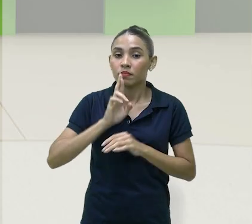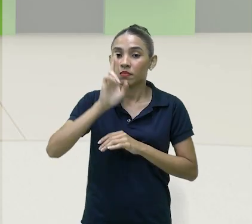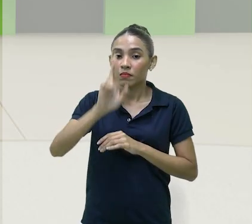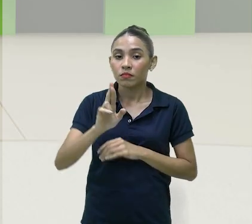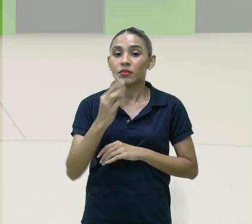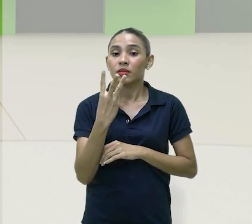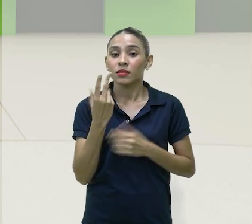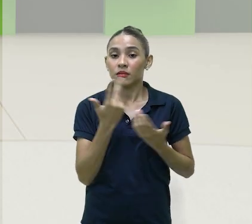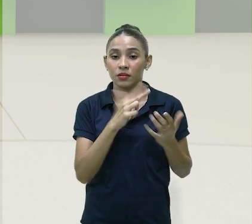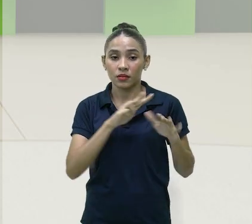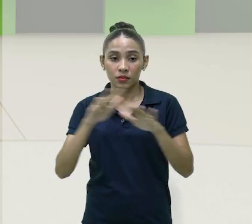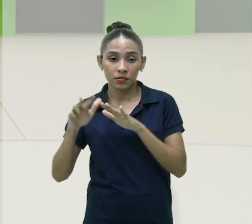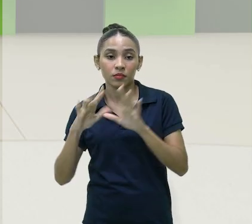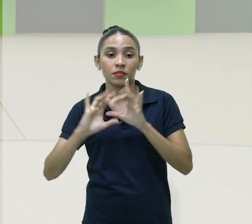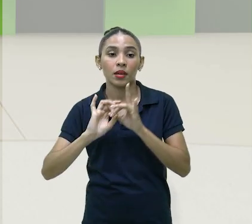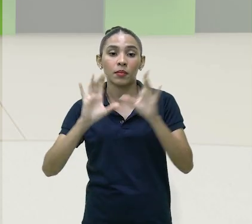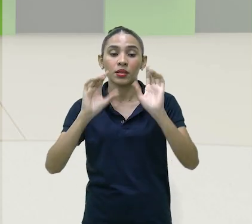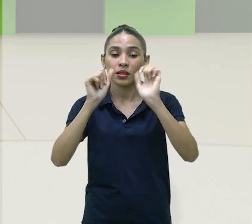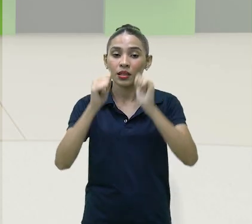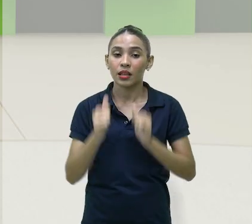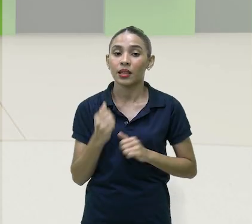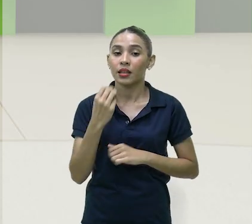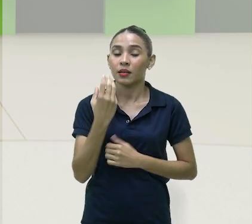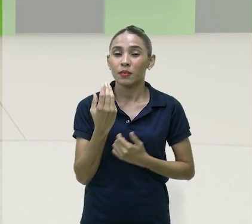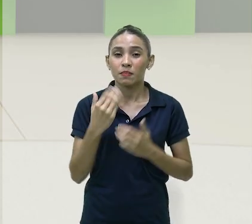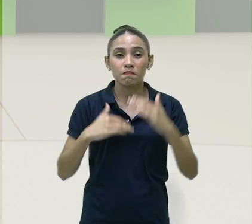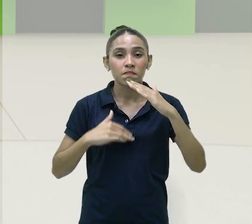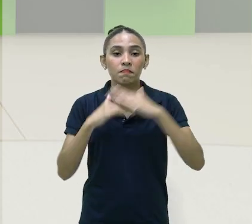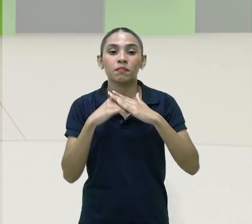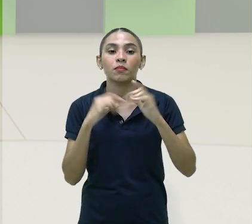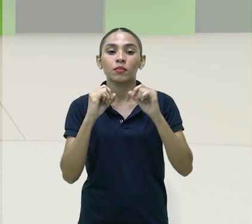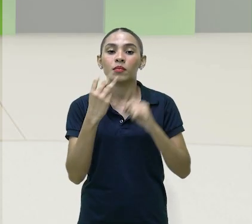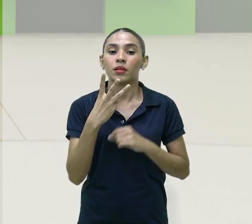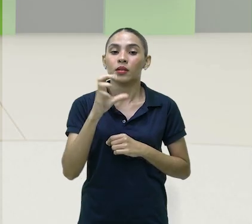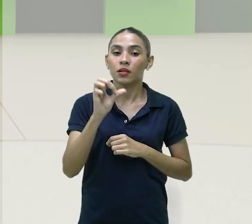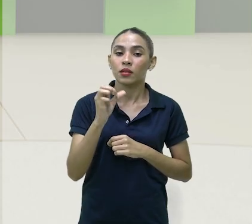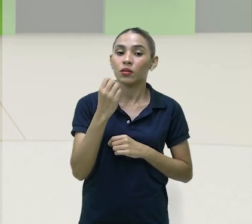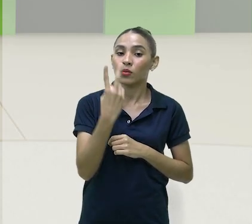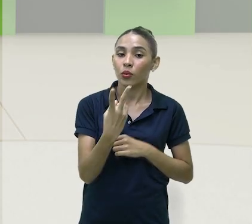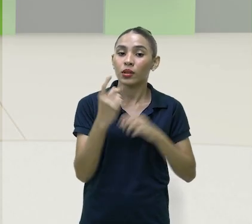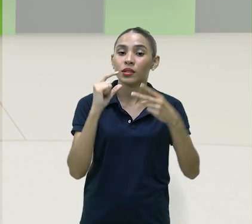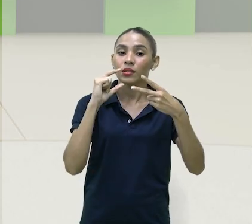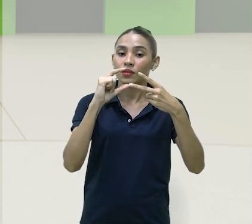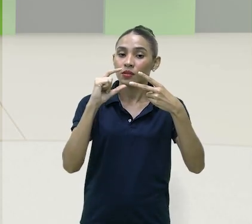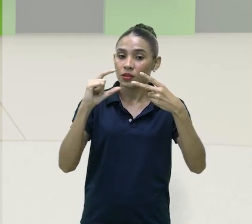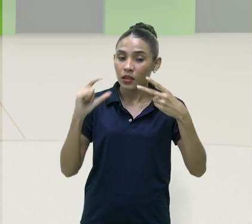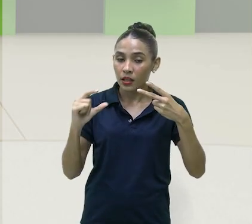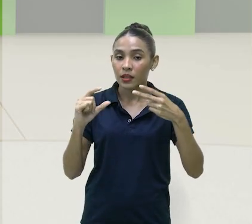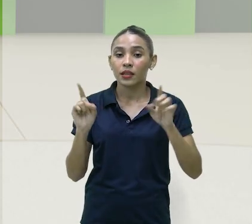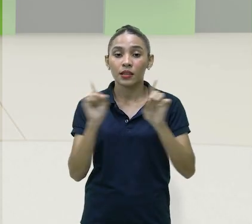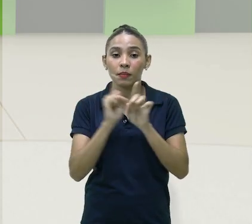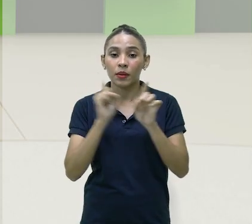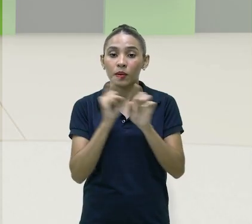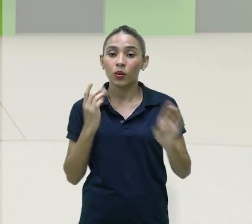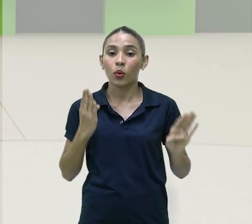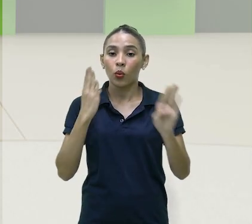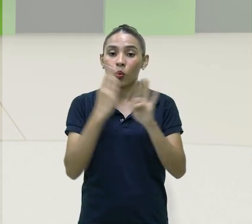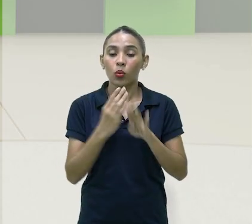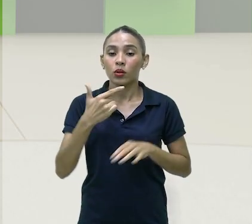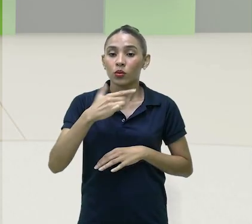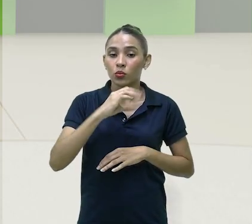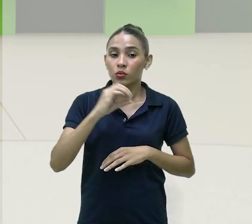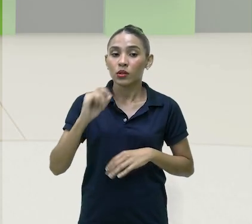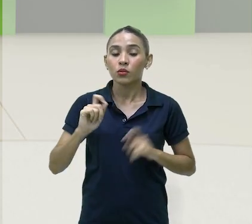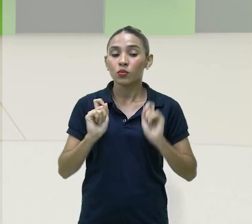de cerca de 3 semanas e permite análise de pelo menos 392 genes e a detecção de